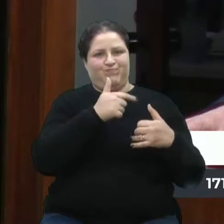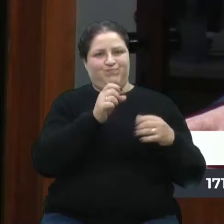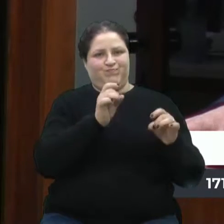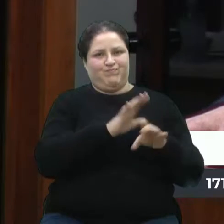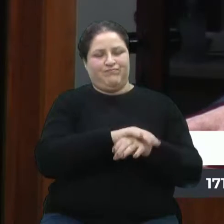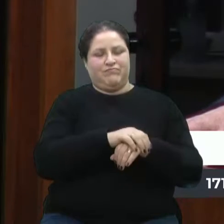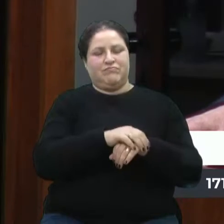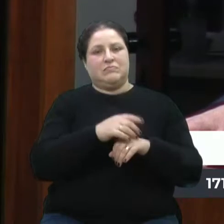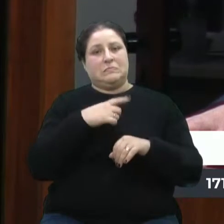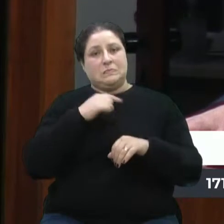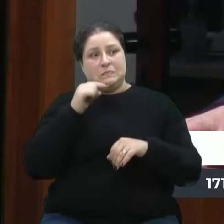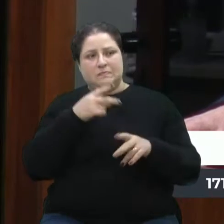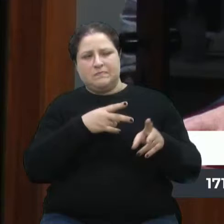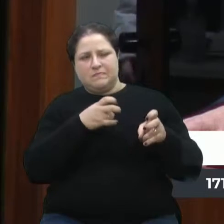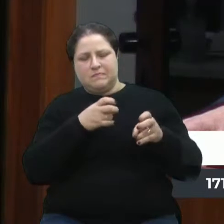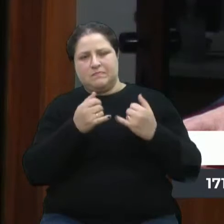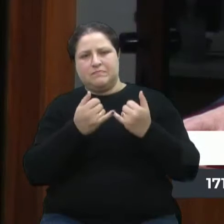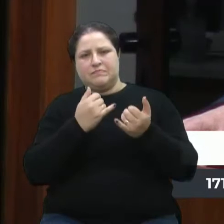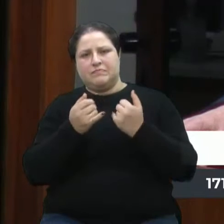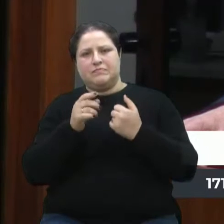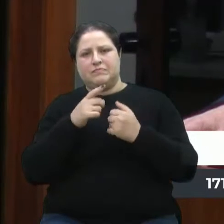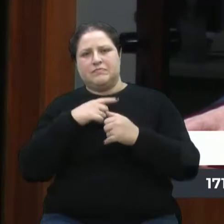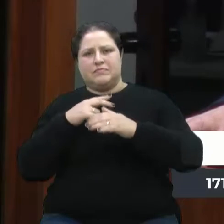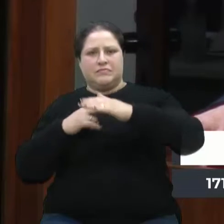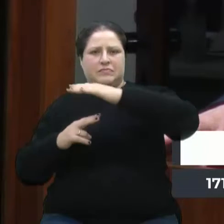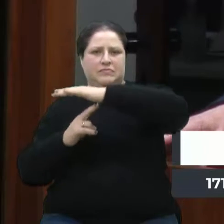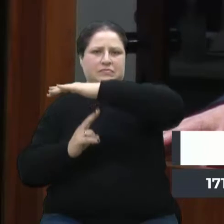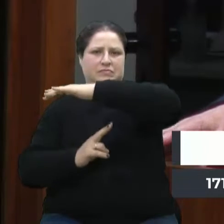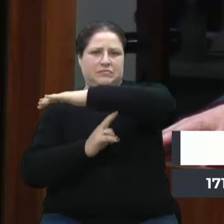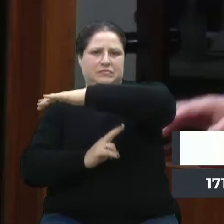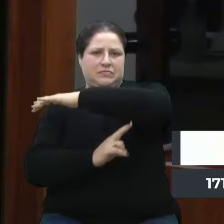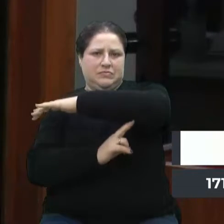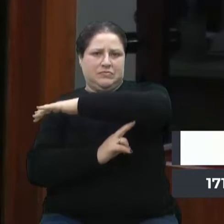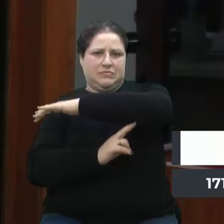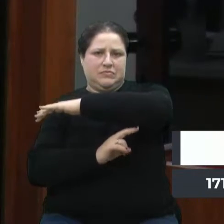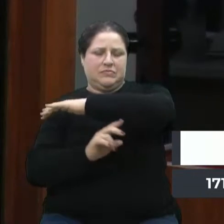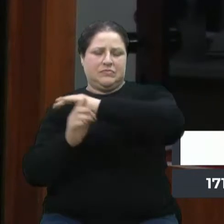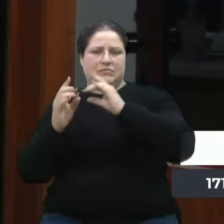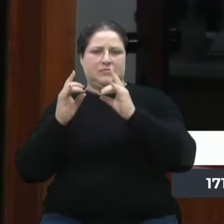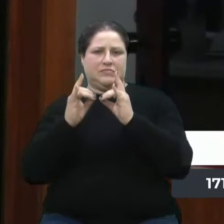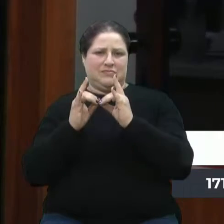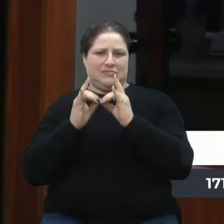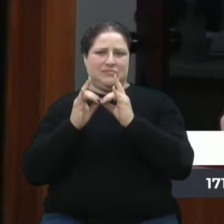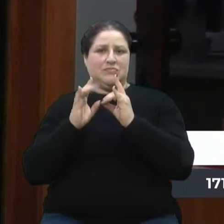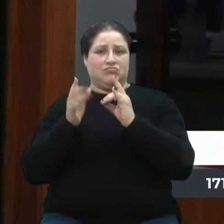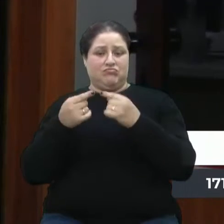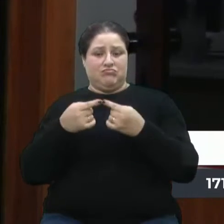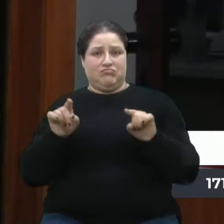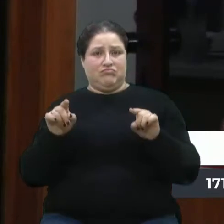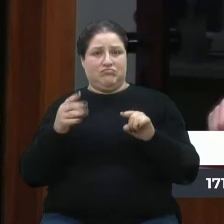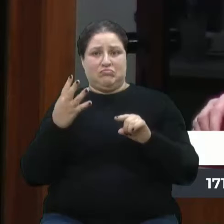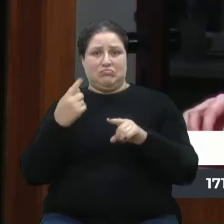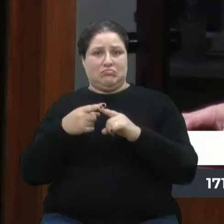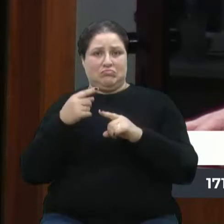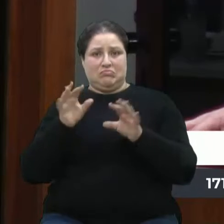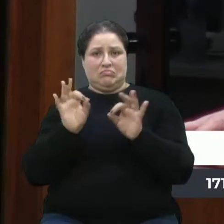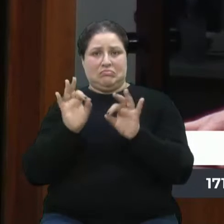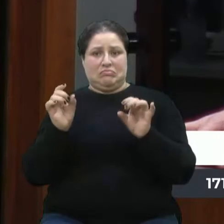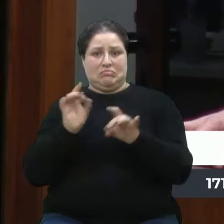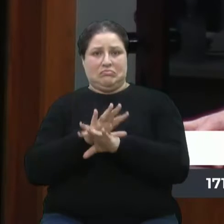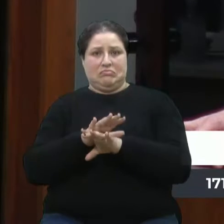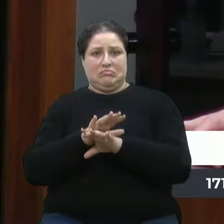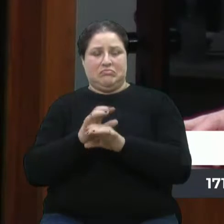essas inaugurações, a gente tem como exemplo até a Ponte do Guaíba, já foi inaugurada umas 4, 5 vezes sem estar pronta totalmente. E a gente tem até